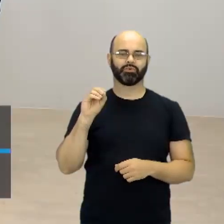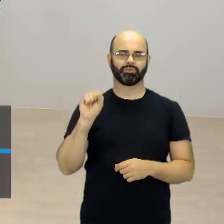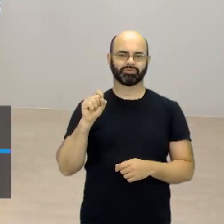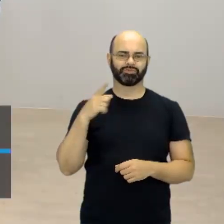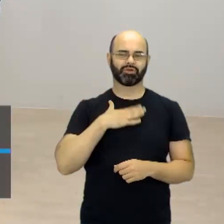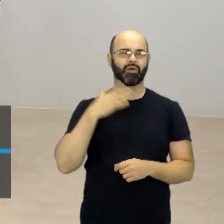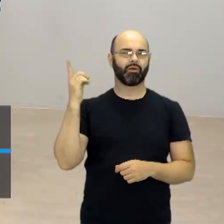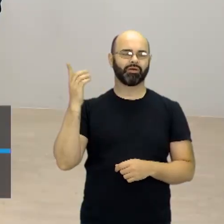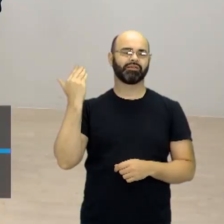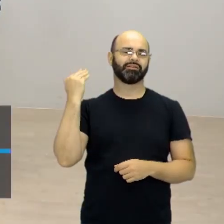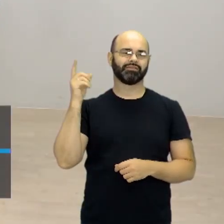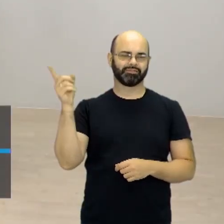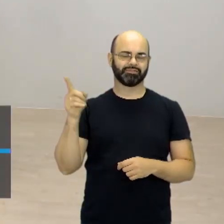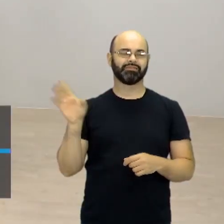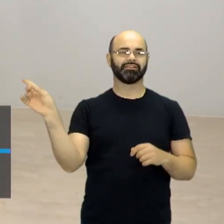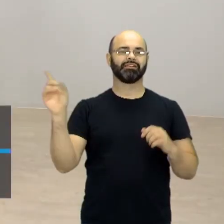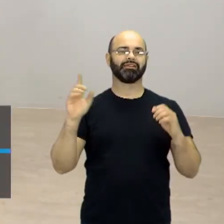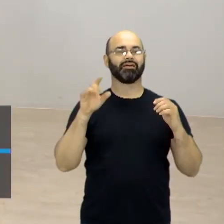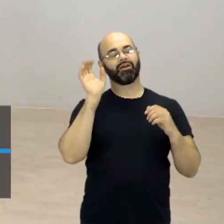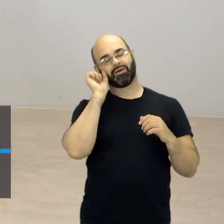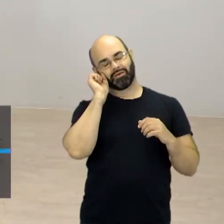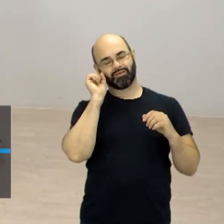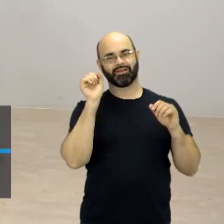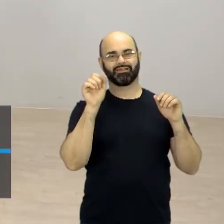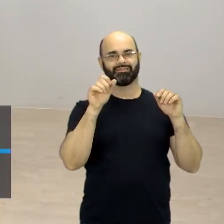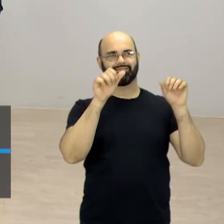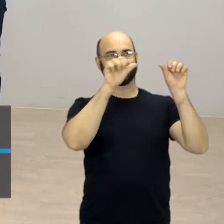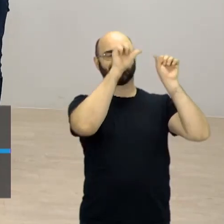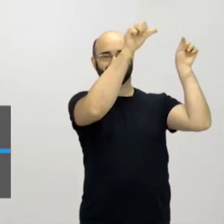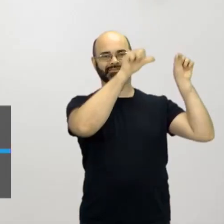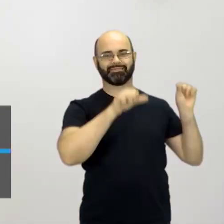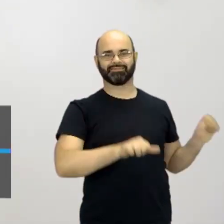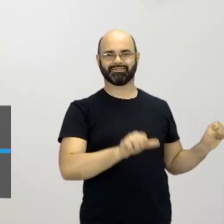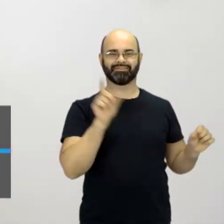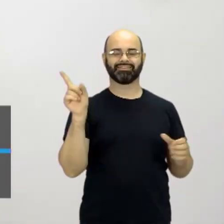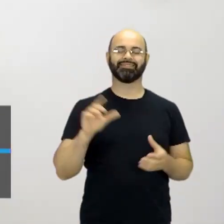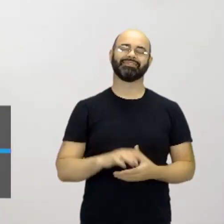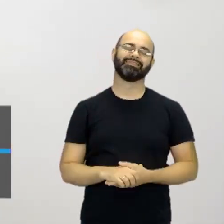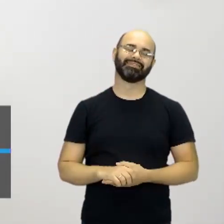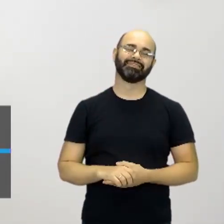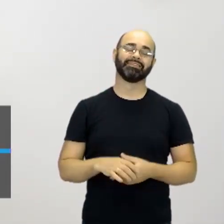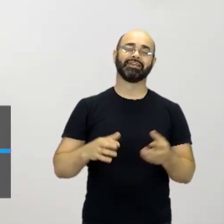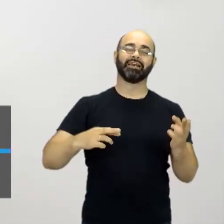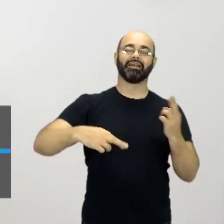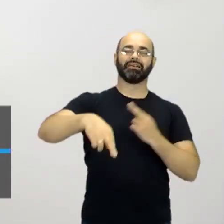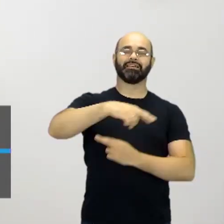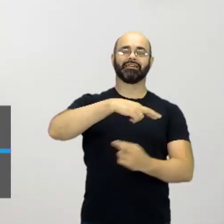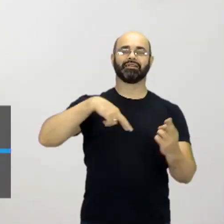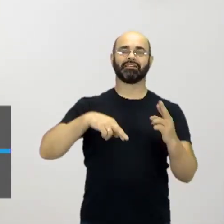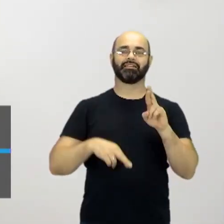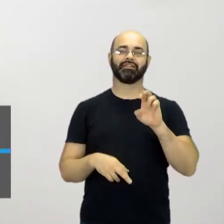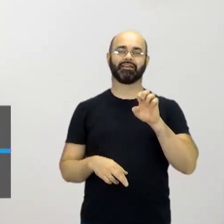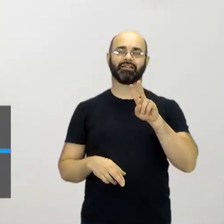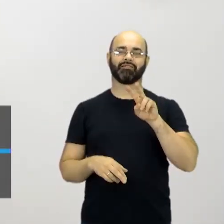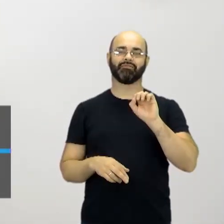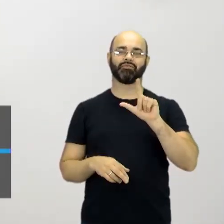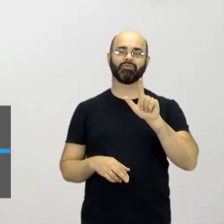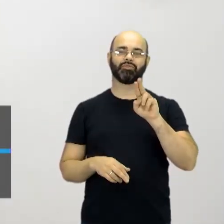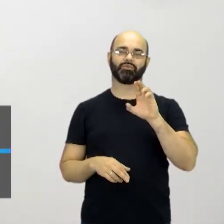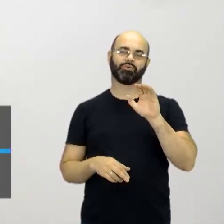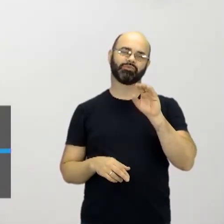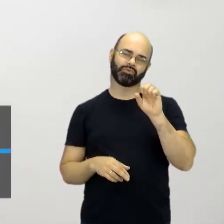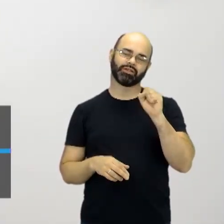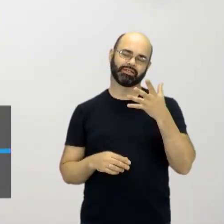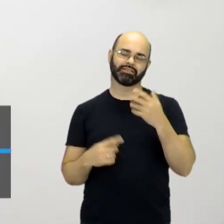é do tempo beijar até posto no quarto dele só revoluções né rotações a